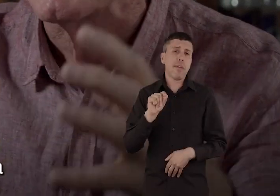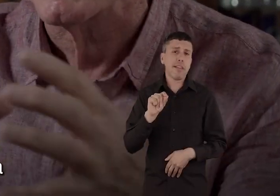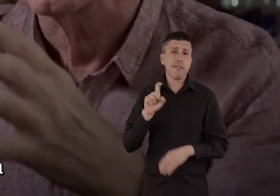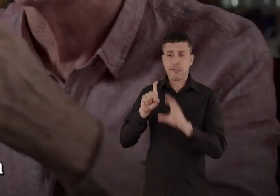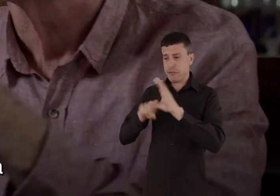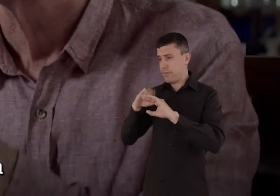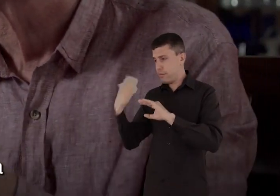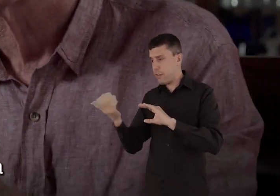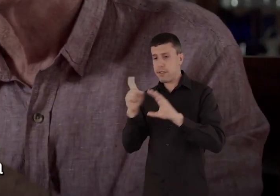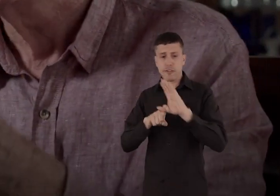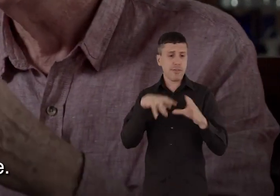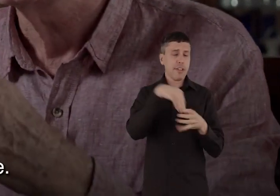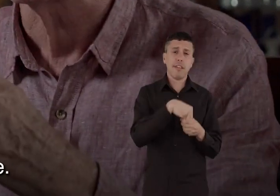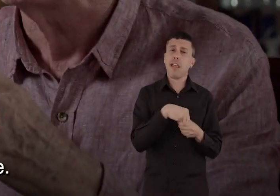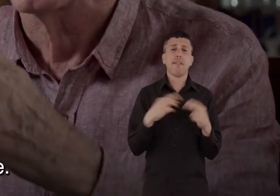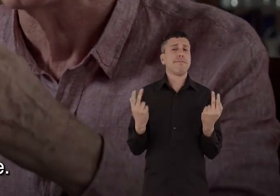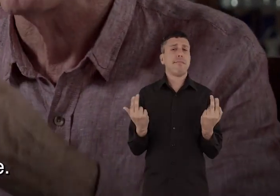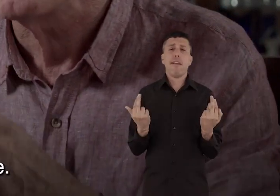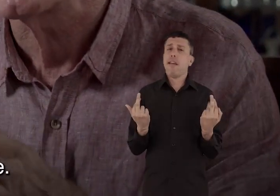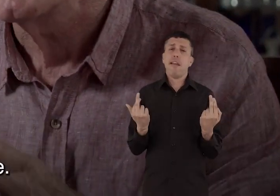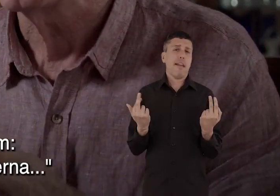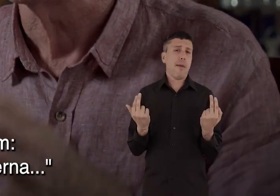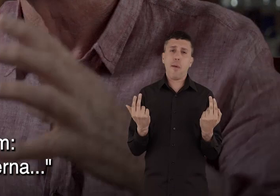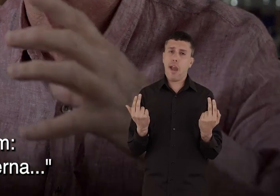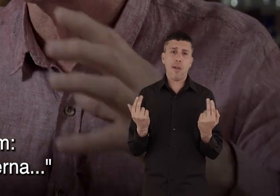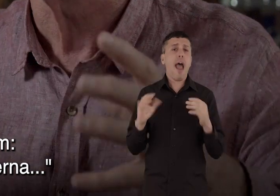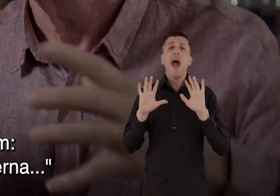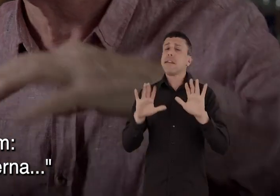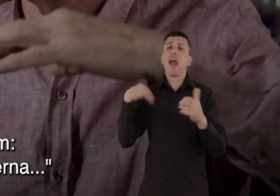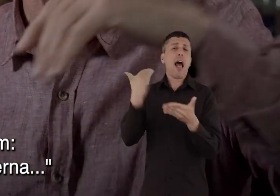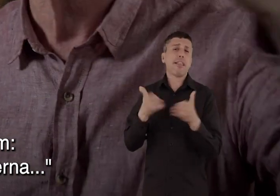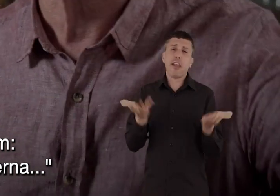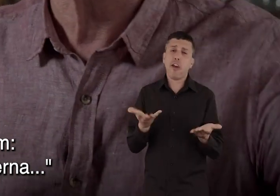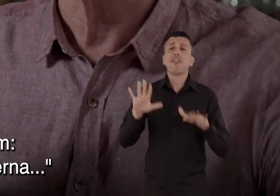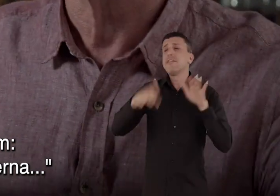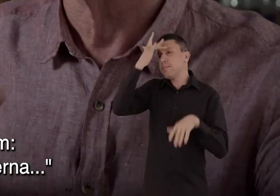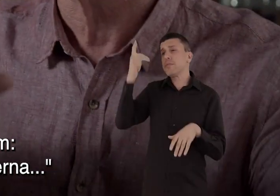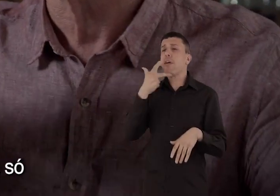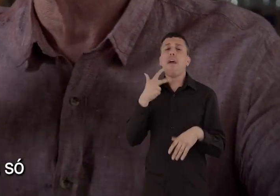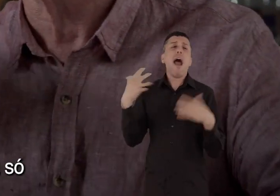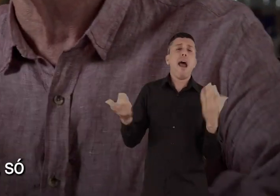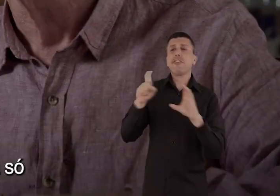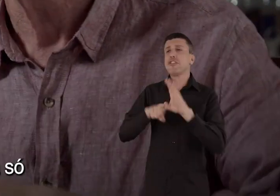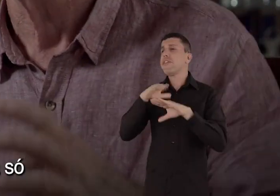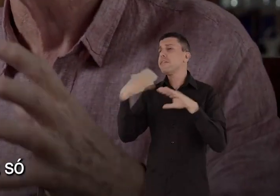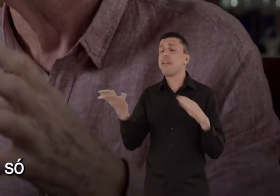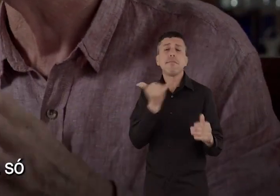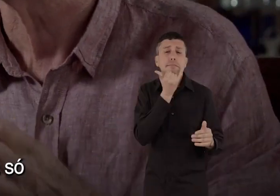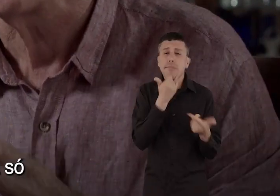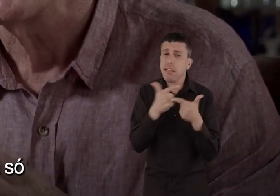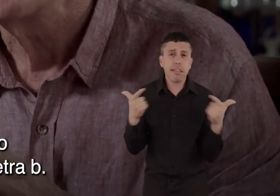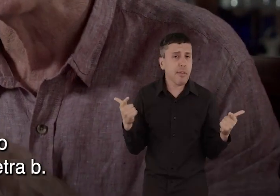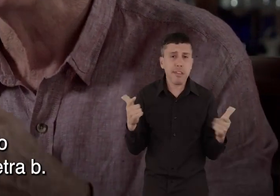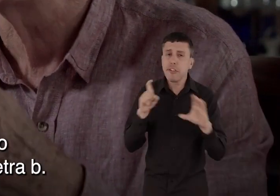dívida externa e dívida interna. E isso vale até hoje. Então, quando falam, mas isso é da dívida externa, mas isso é da dívida... É uma